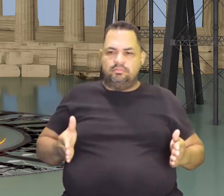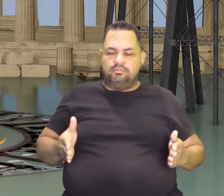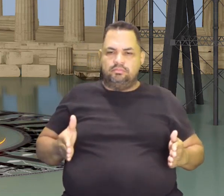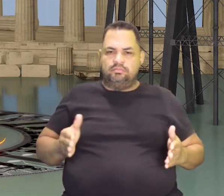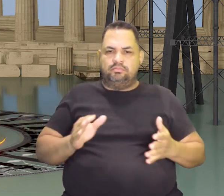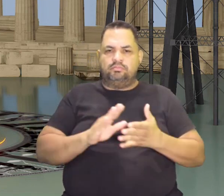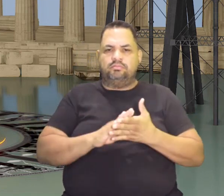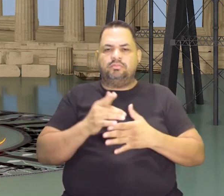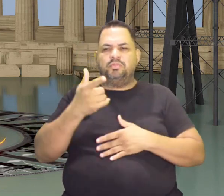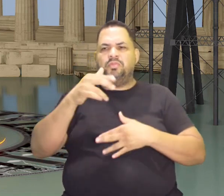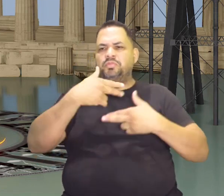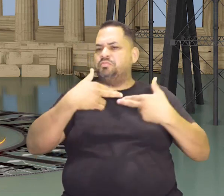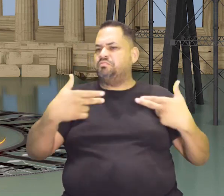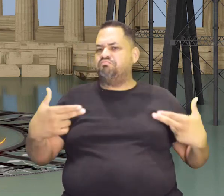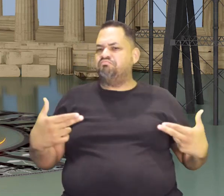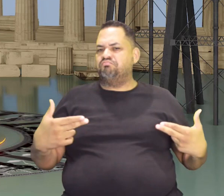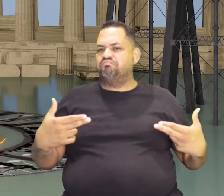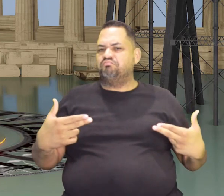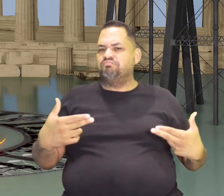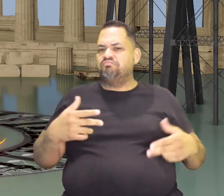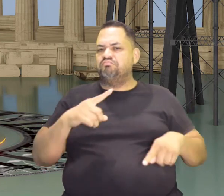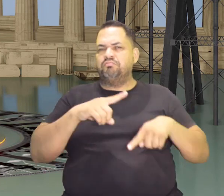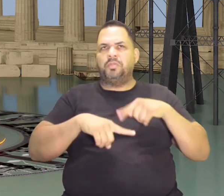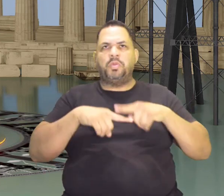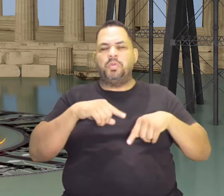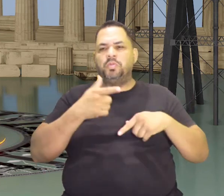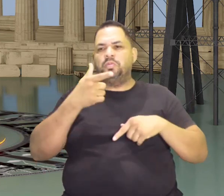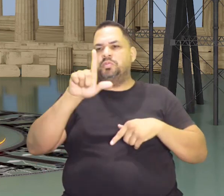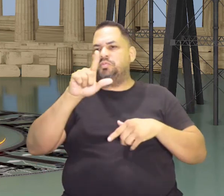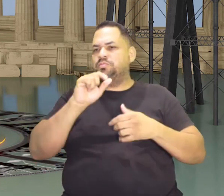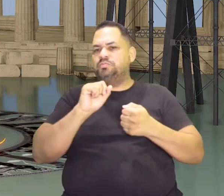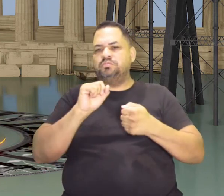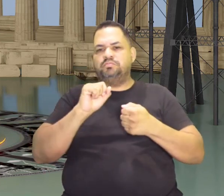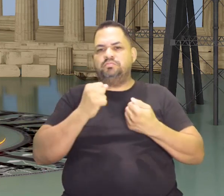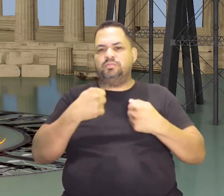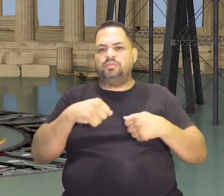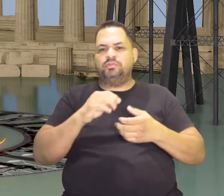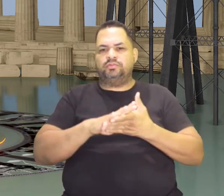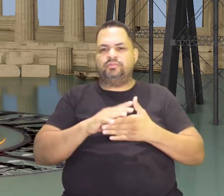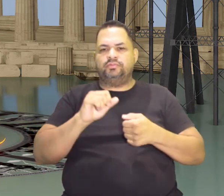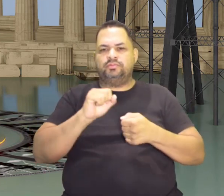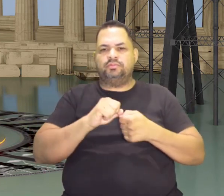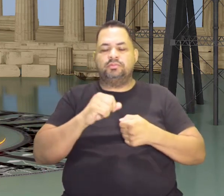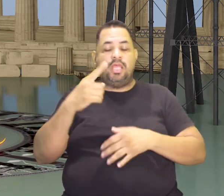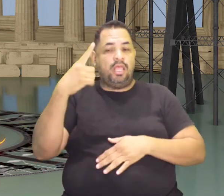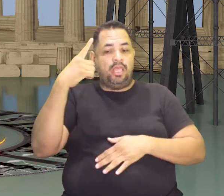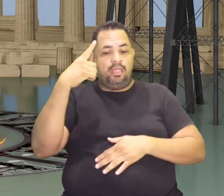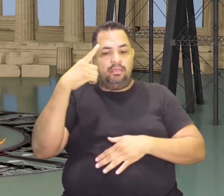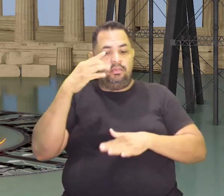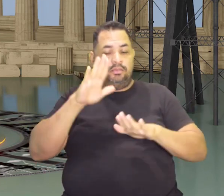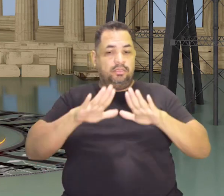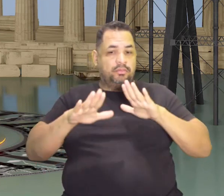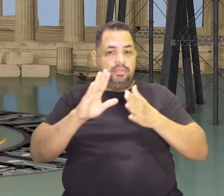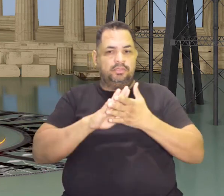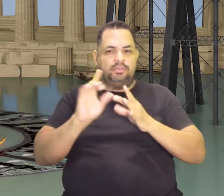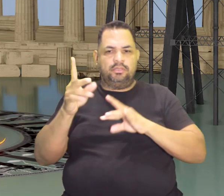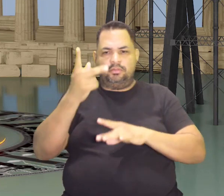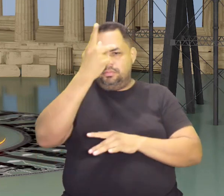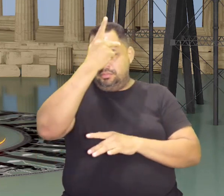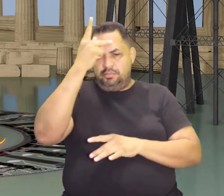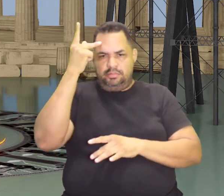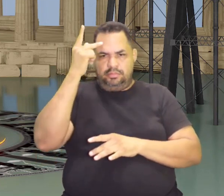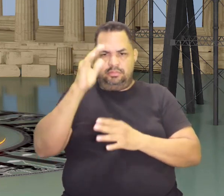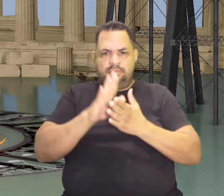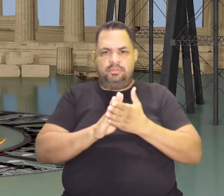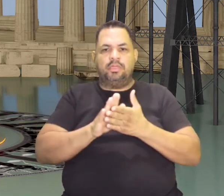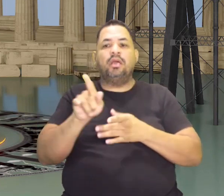aquilo. Outros modelos de algo que você queira produzir. Isso vai variar muito dependendo da pessoa. Aí na sua